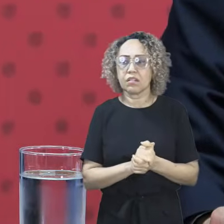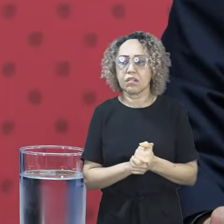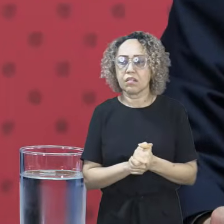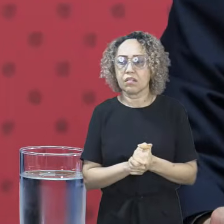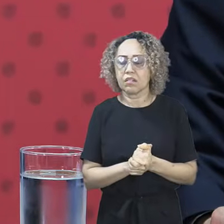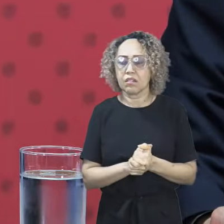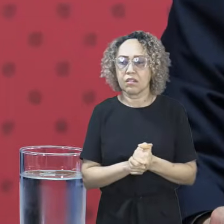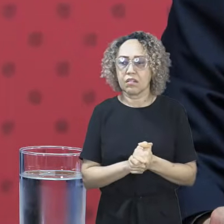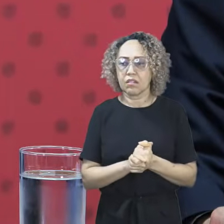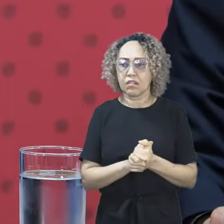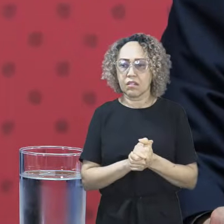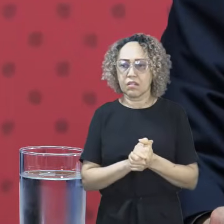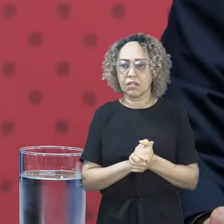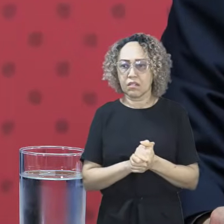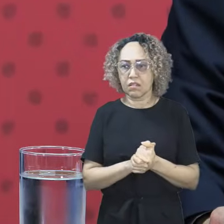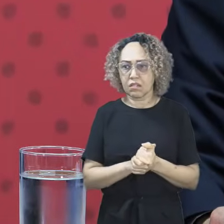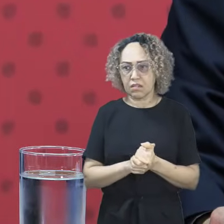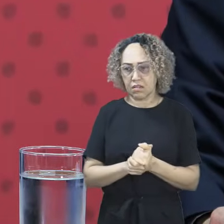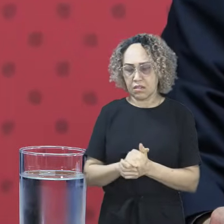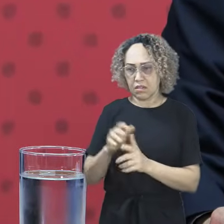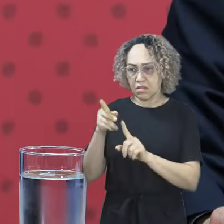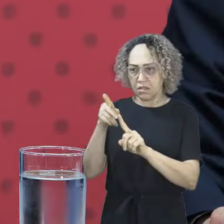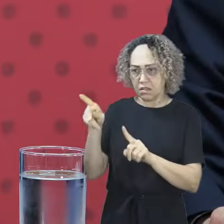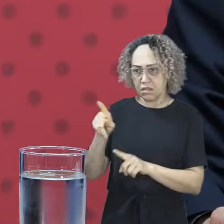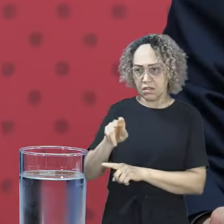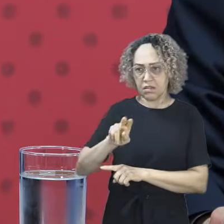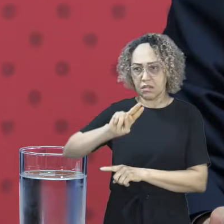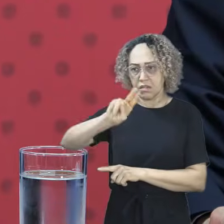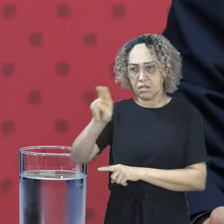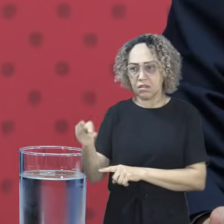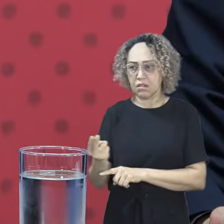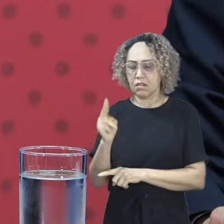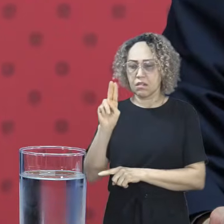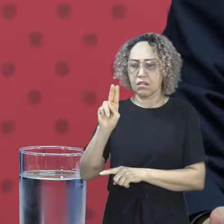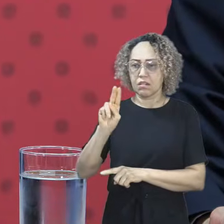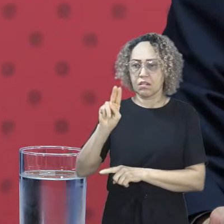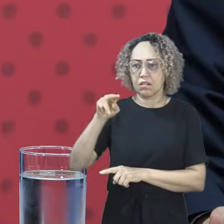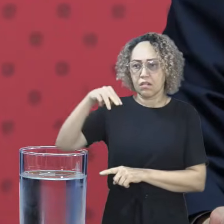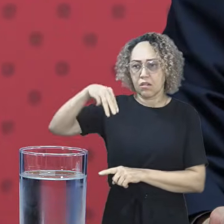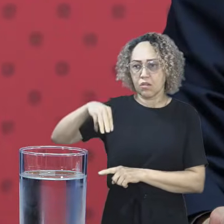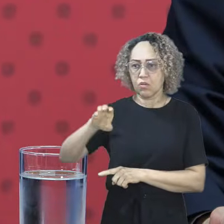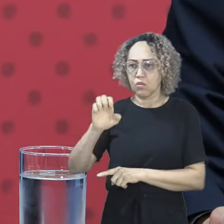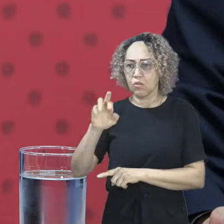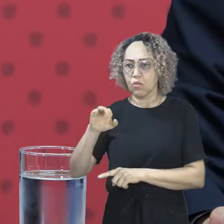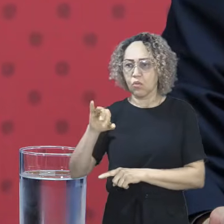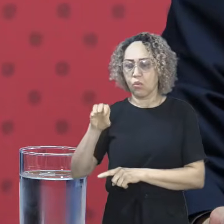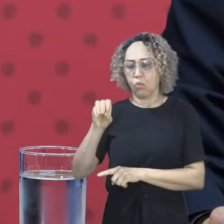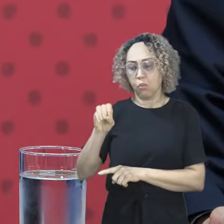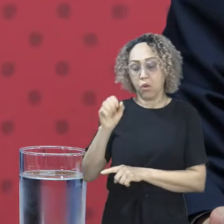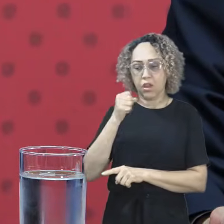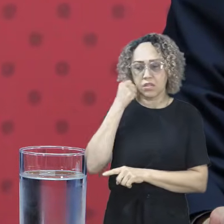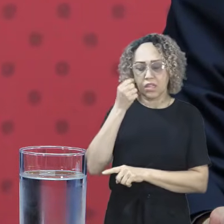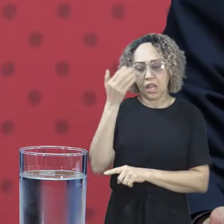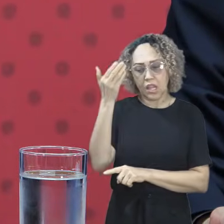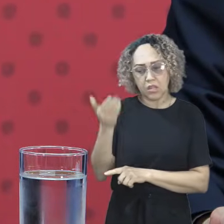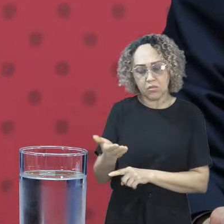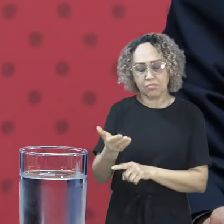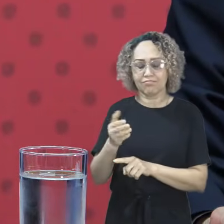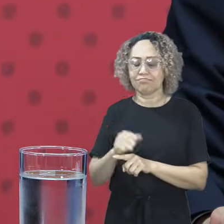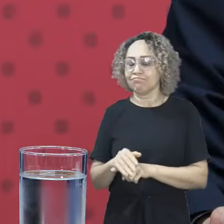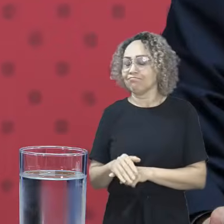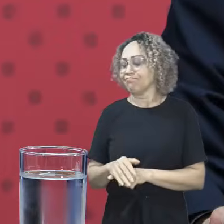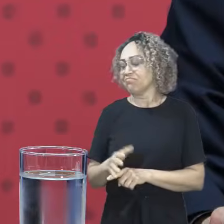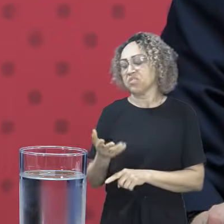ao presidente Humberto. Eu tenho ressaltado o tempo todo a forma como ele tem